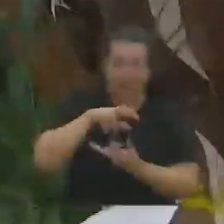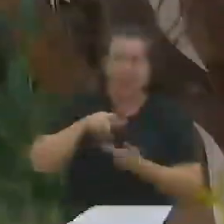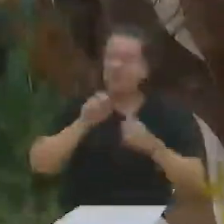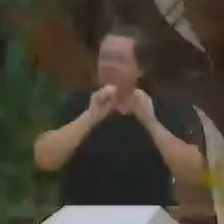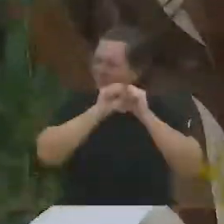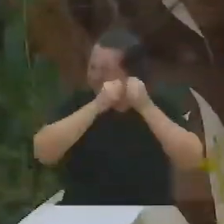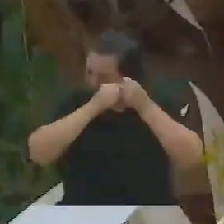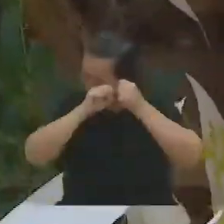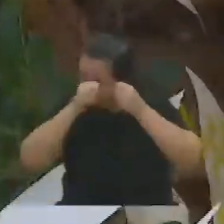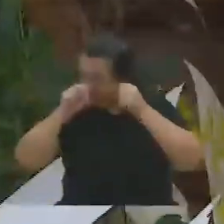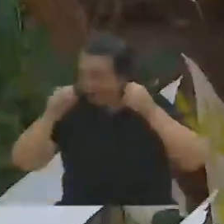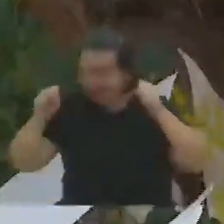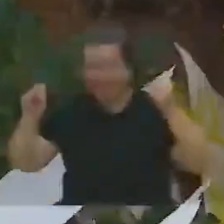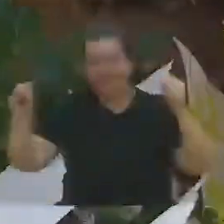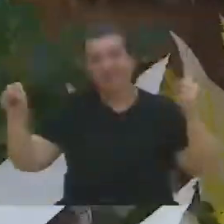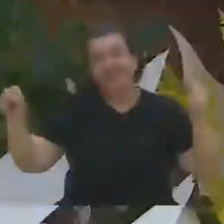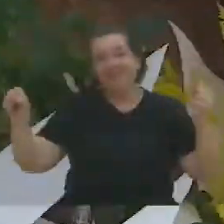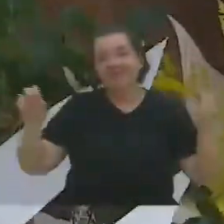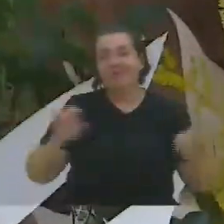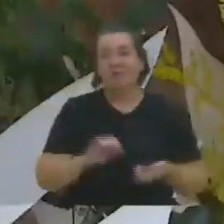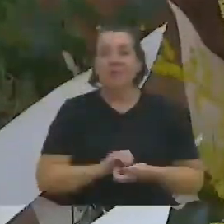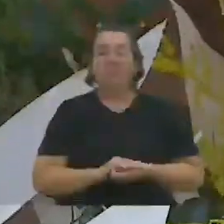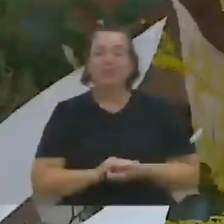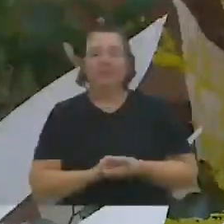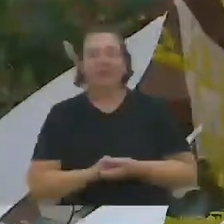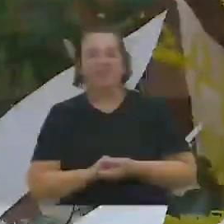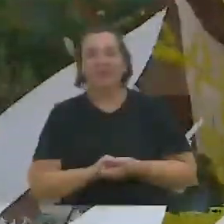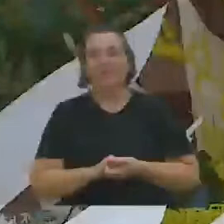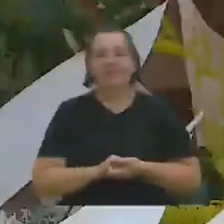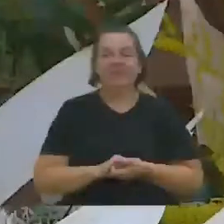vosso nome por todo o